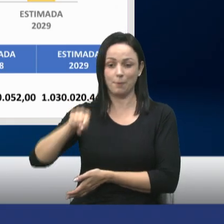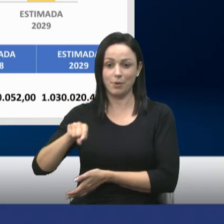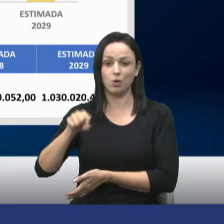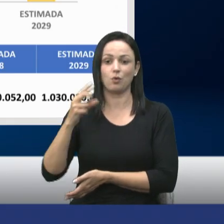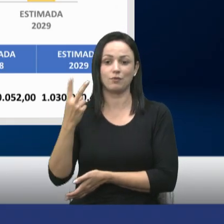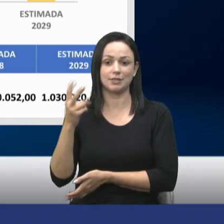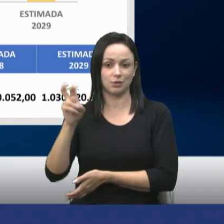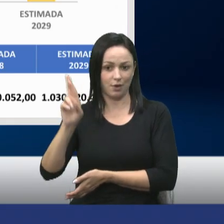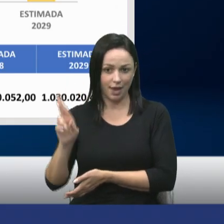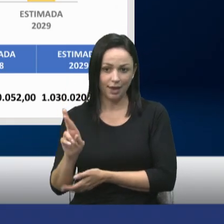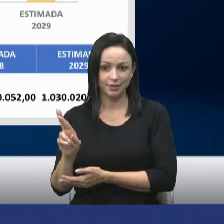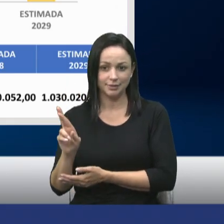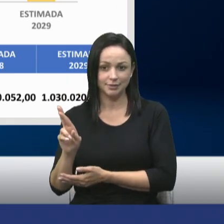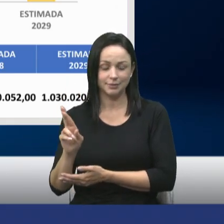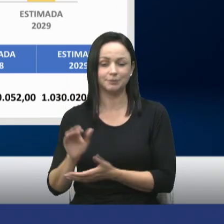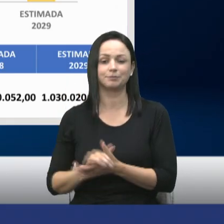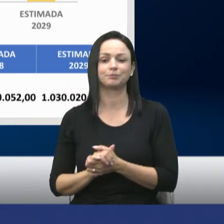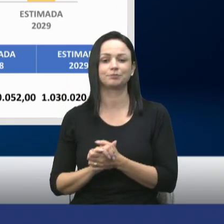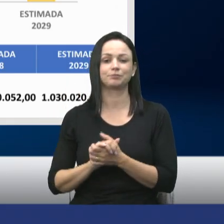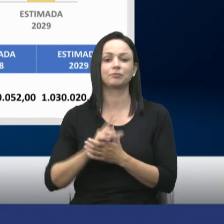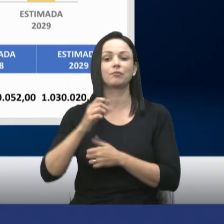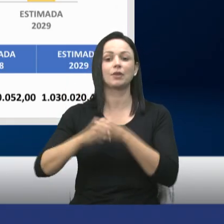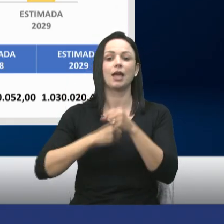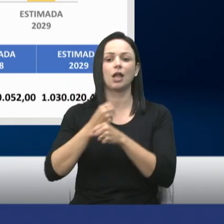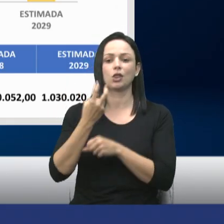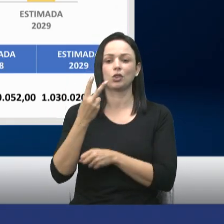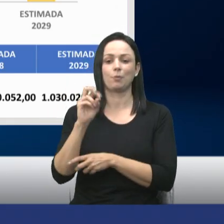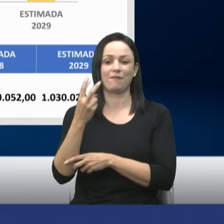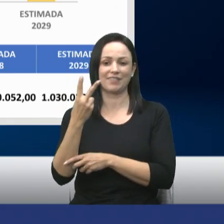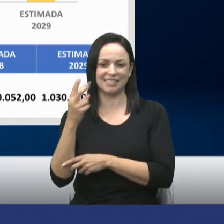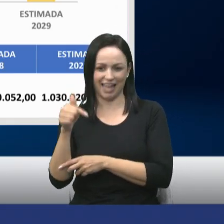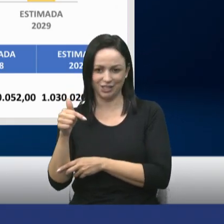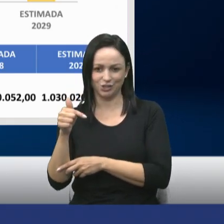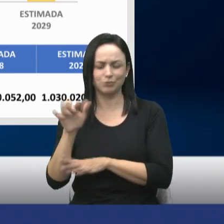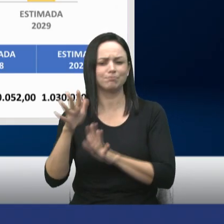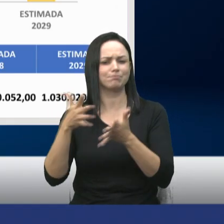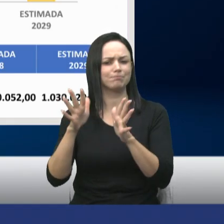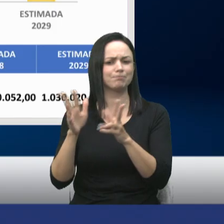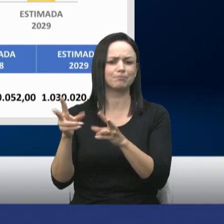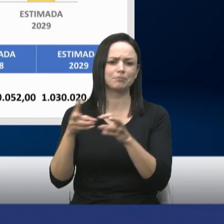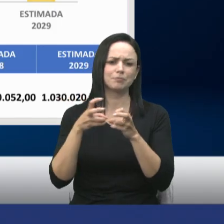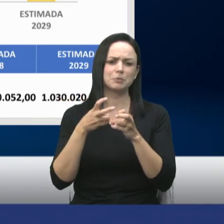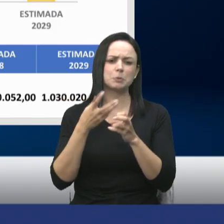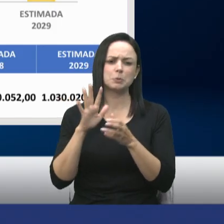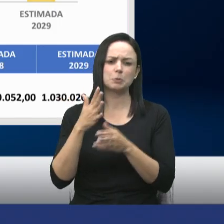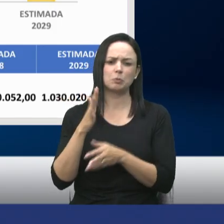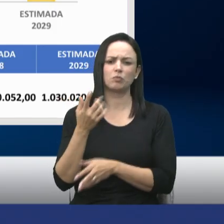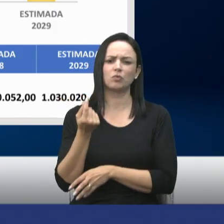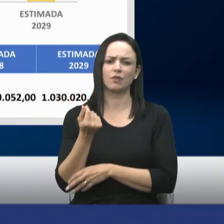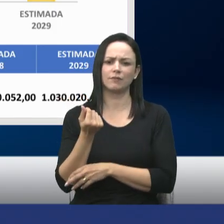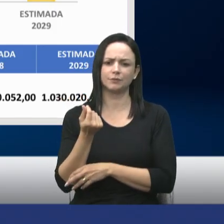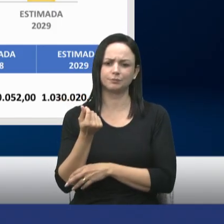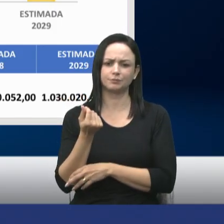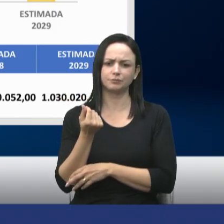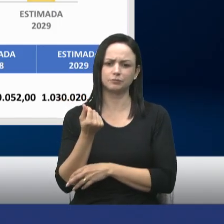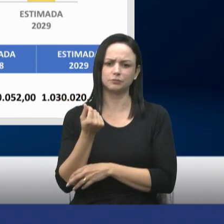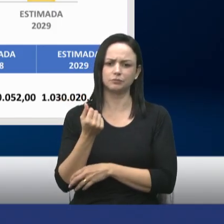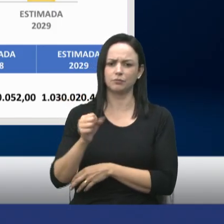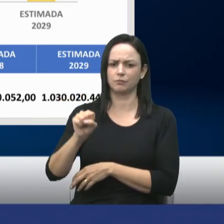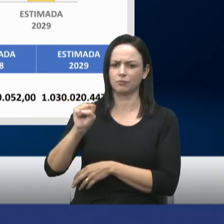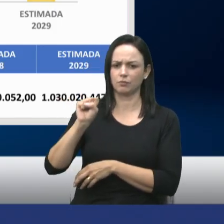98.025 reais. Para 2027, nós estamos estimando que vamos arrecadar uma receita de